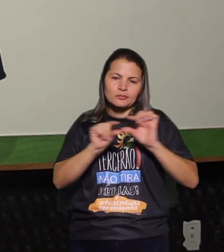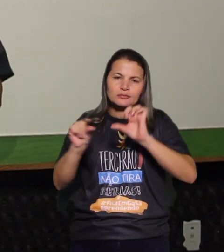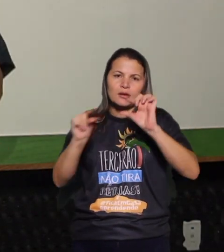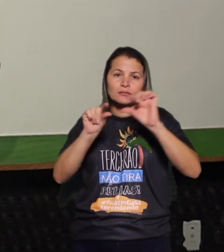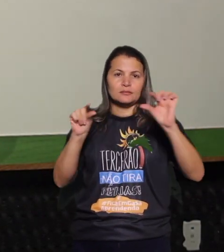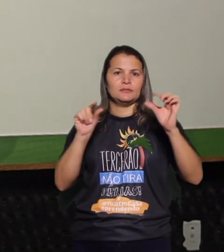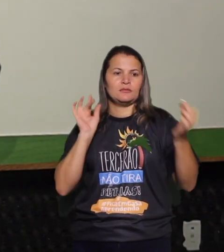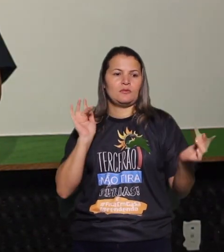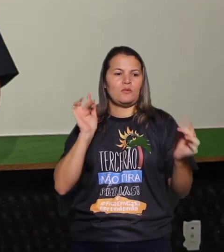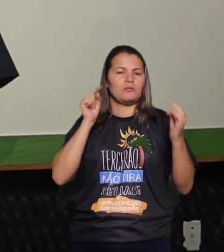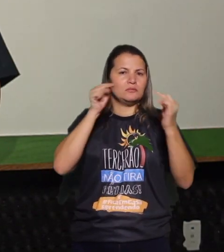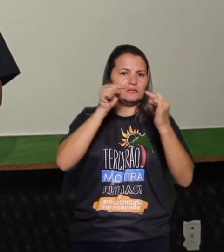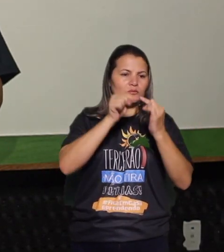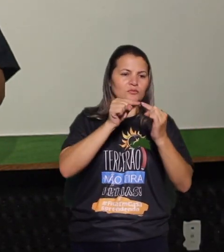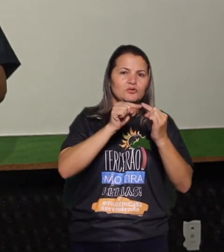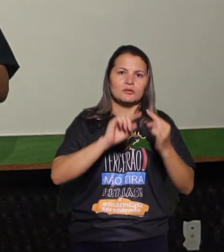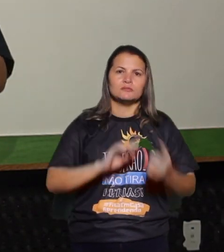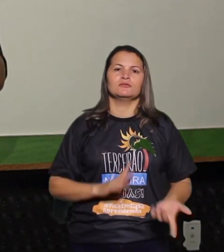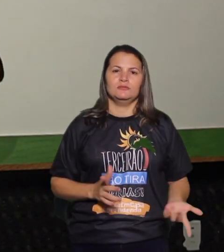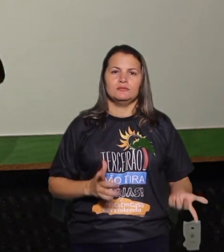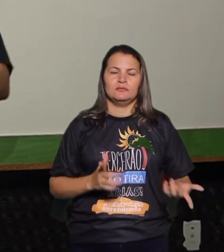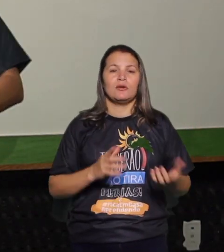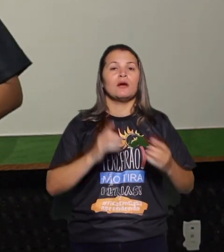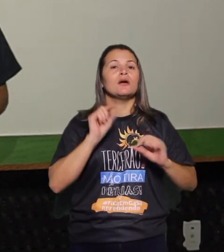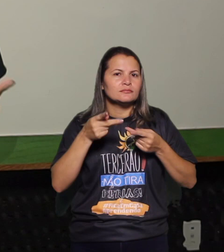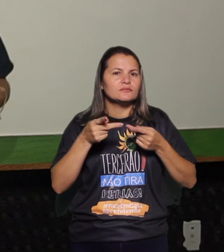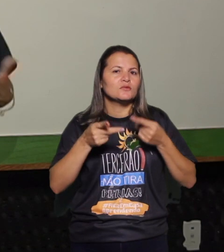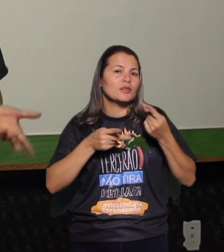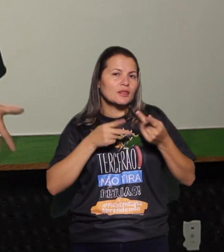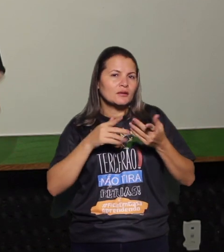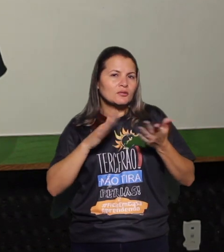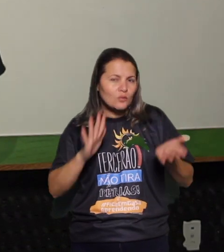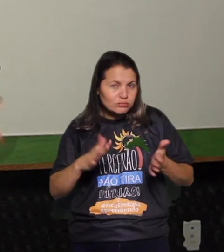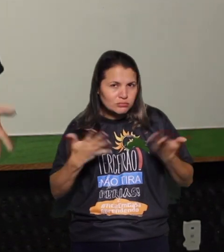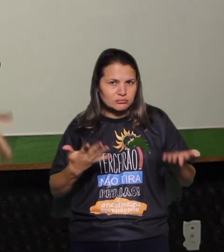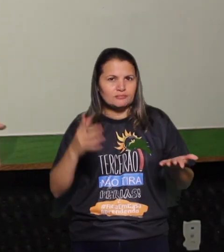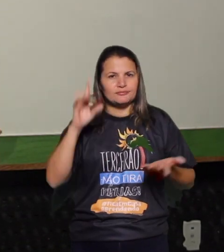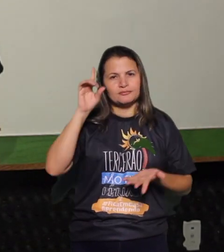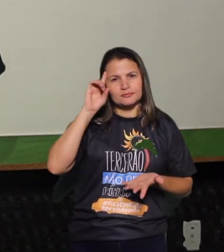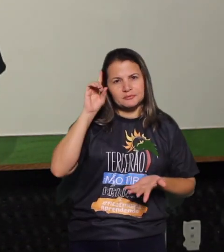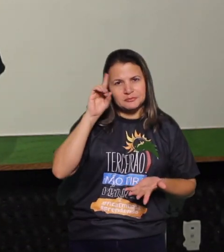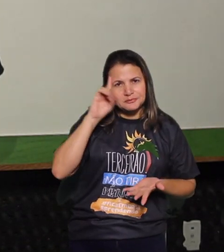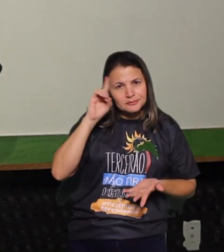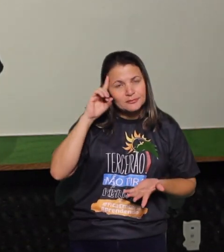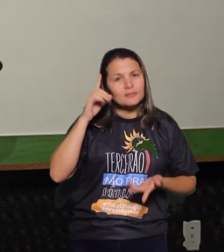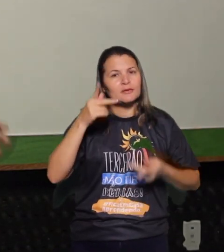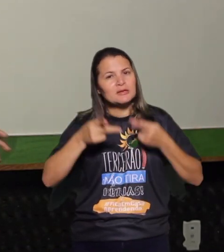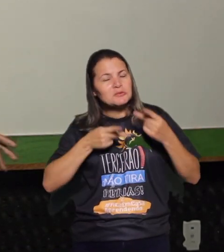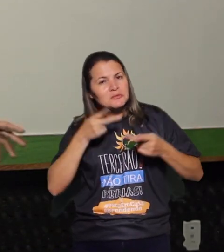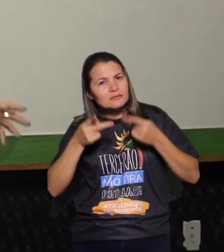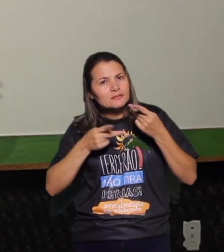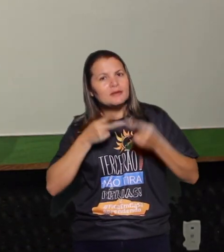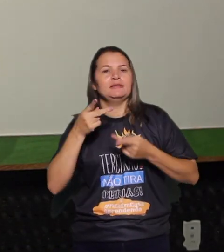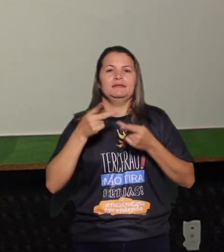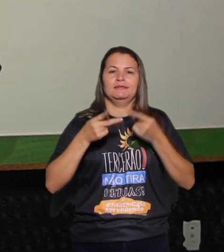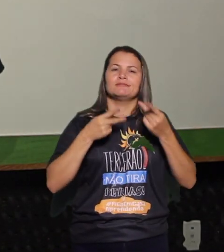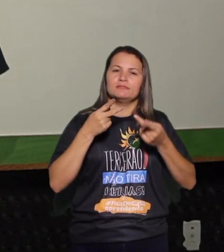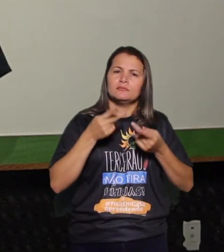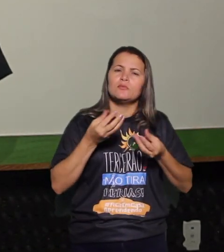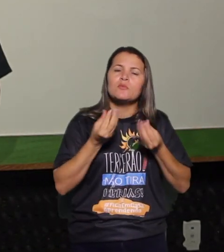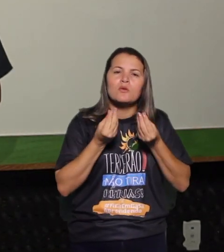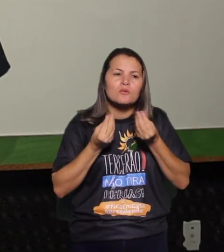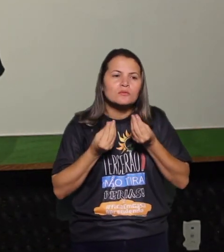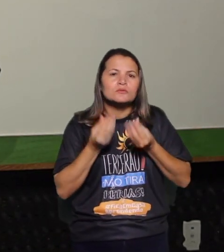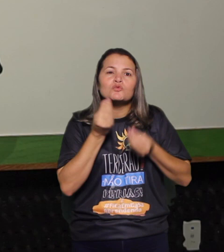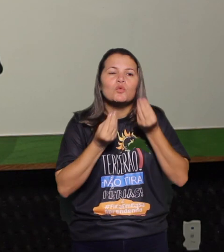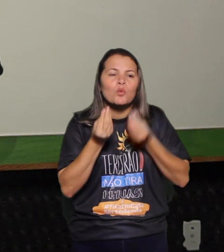para atingir o nosso objetivo, que é comunicar. Quando isso se dá no dia a dia, nós falamos muitos desses recursos. Como eu